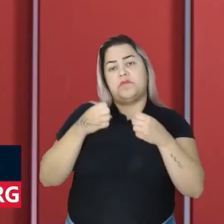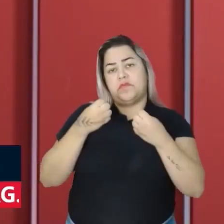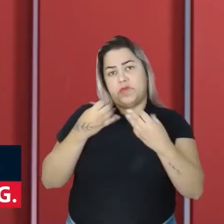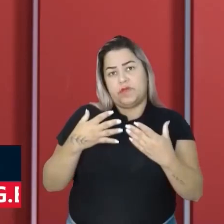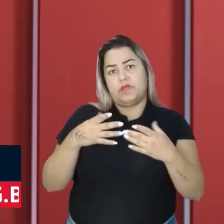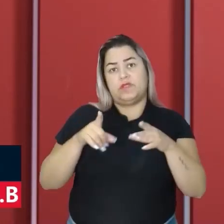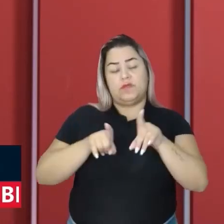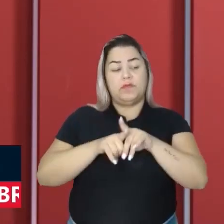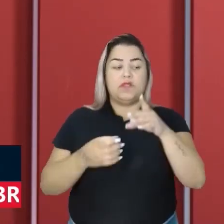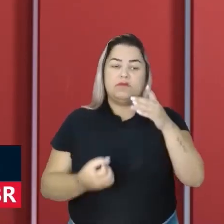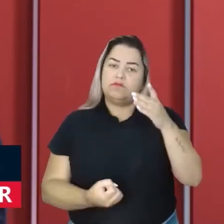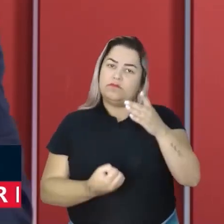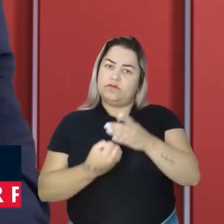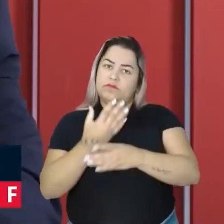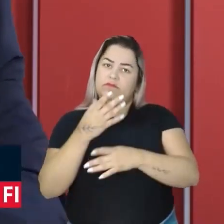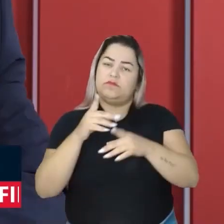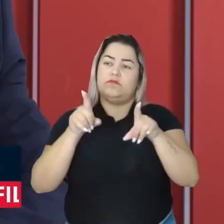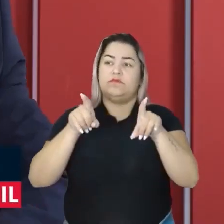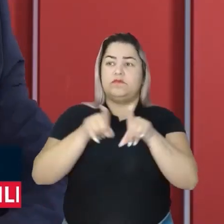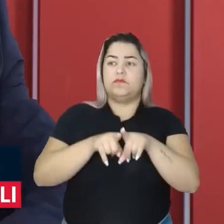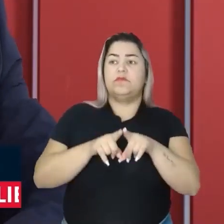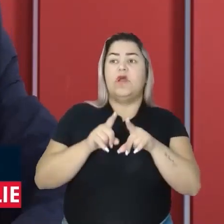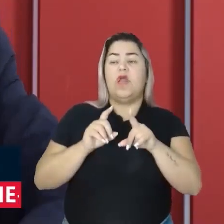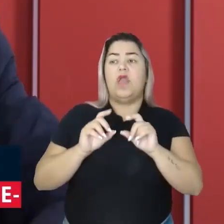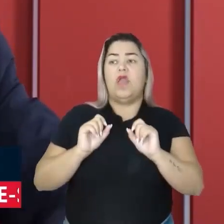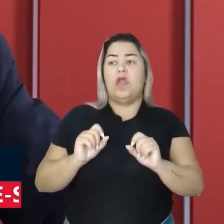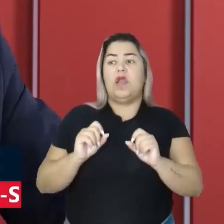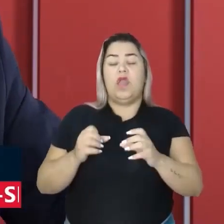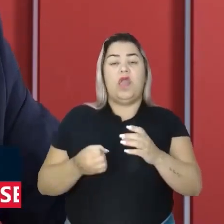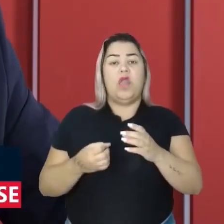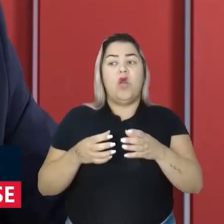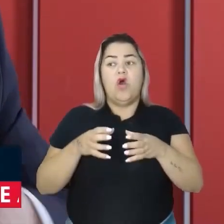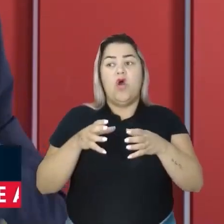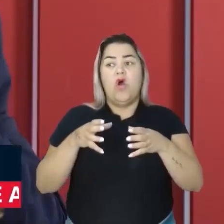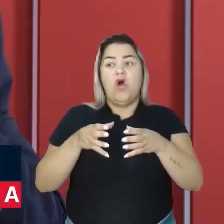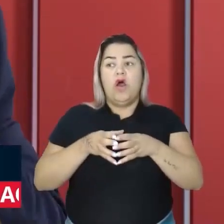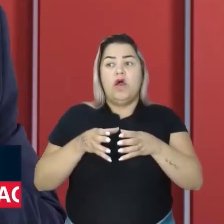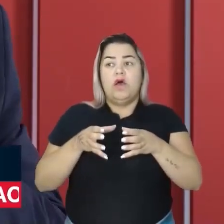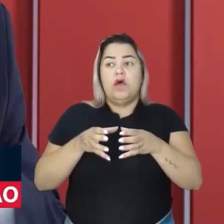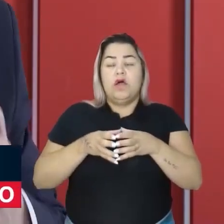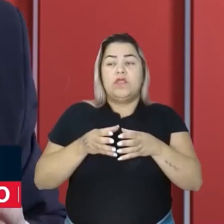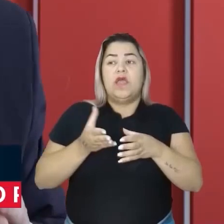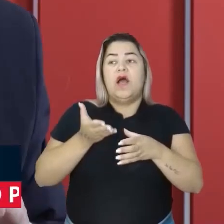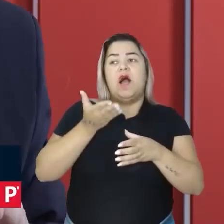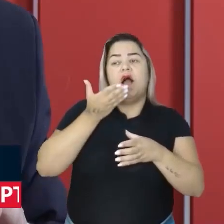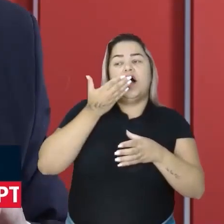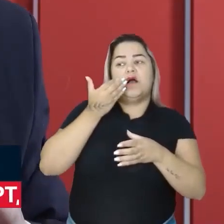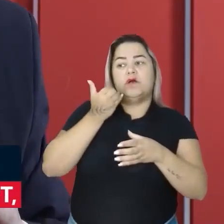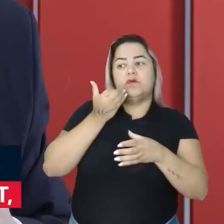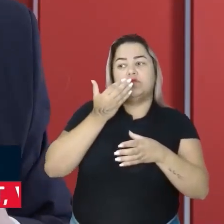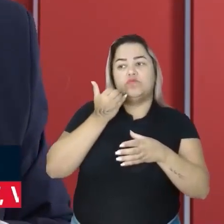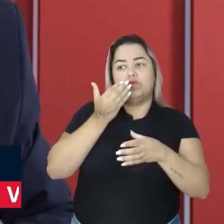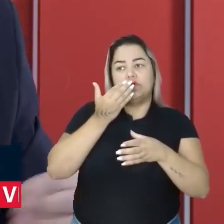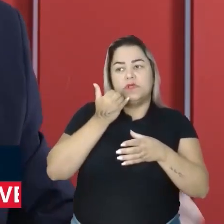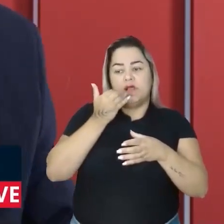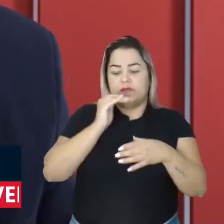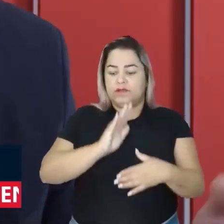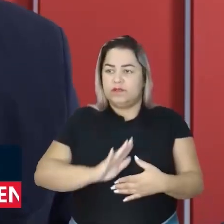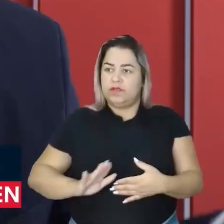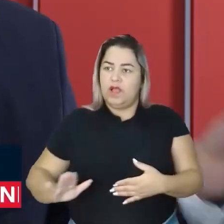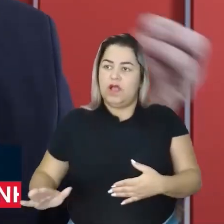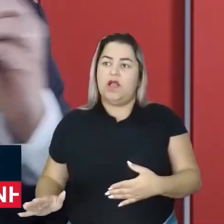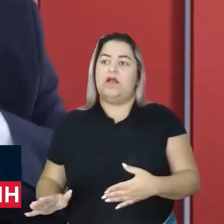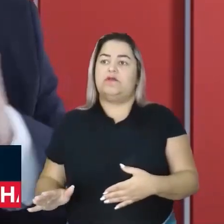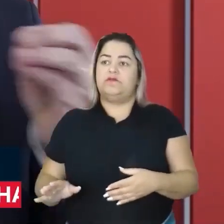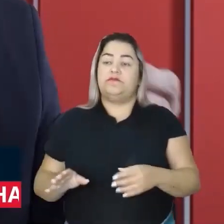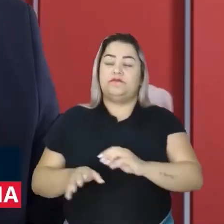ele cria uma rede de abastecimento que vai até a boquinha da criança na escola. Então é do poço ao posto,